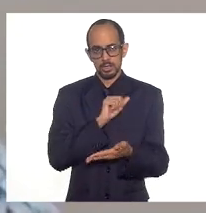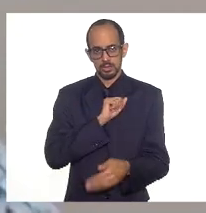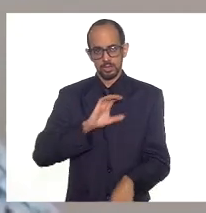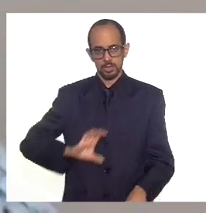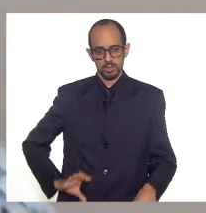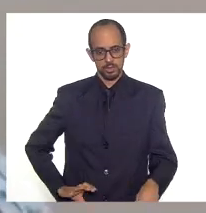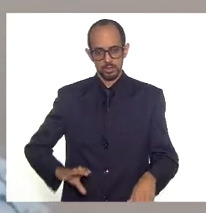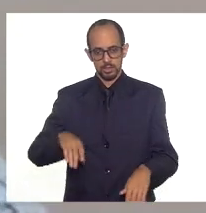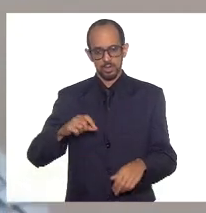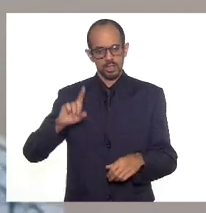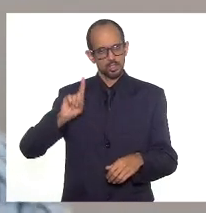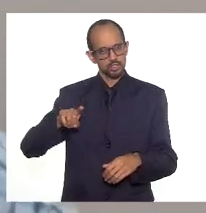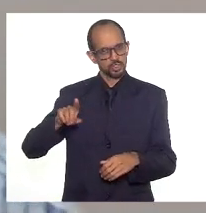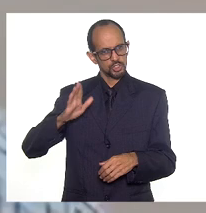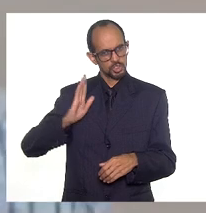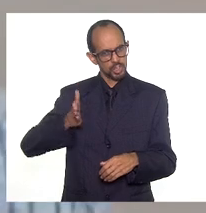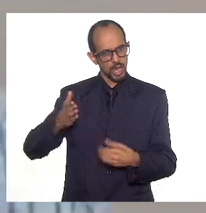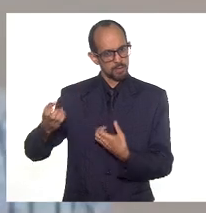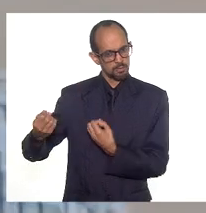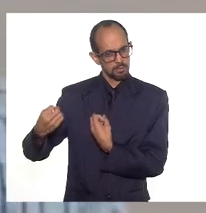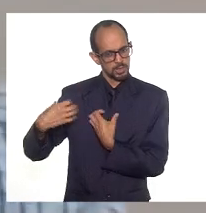me ensinou, e parece que